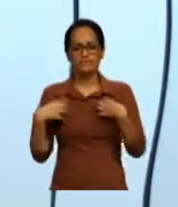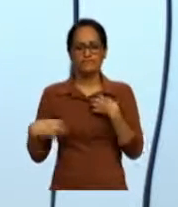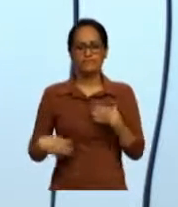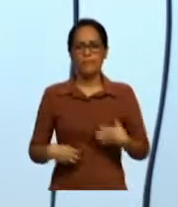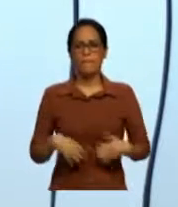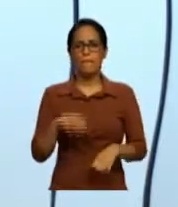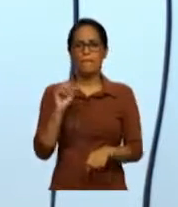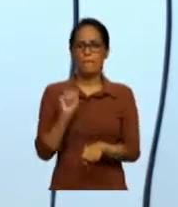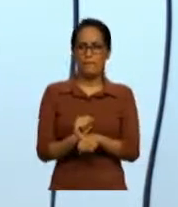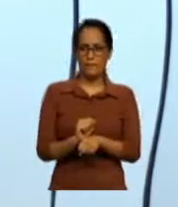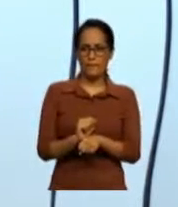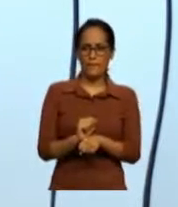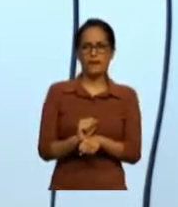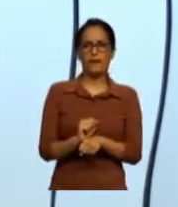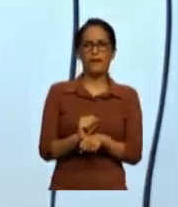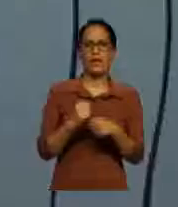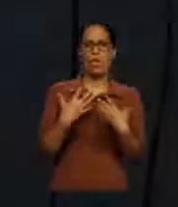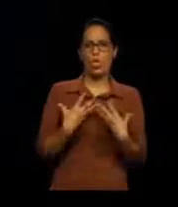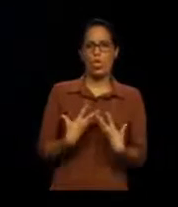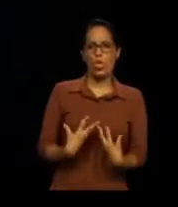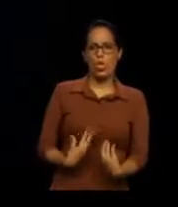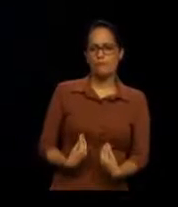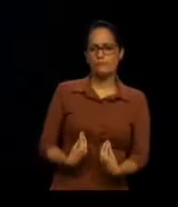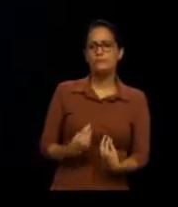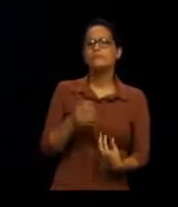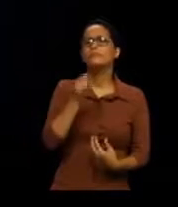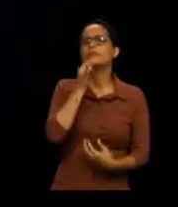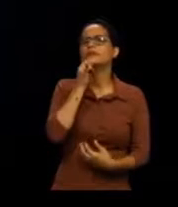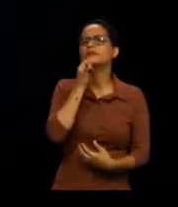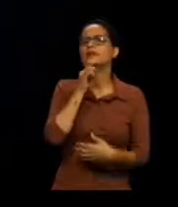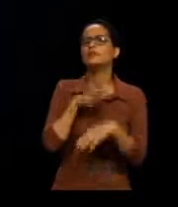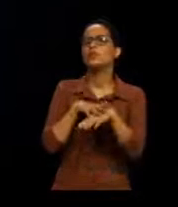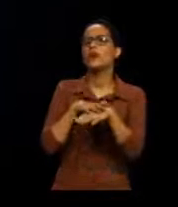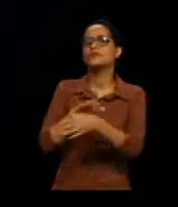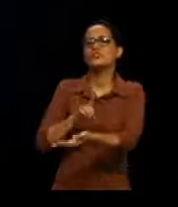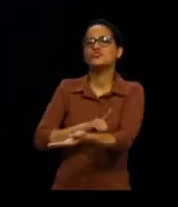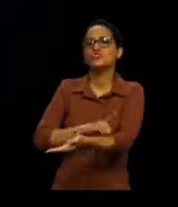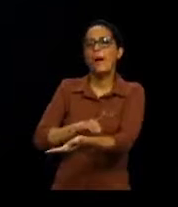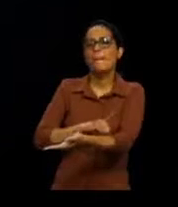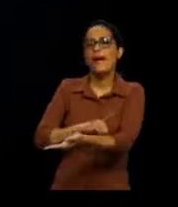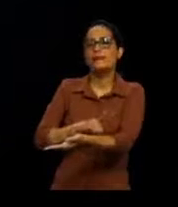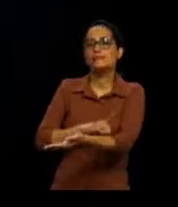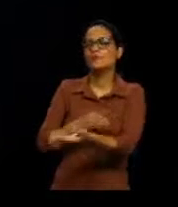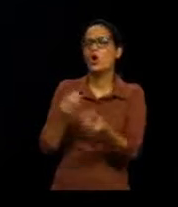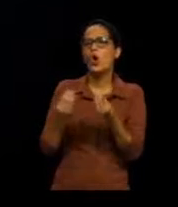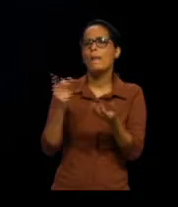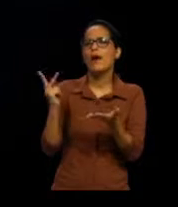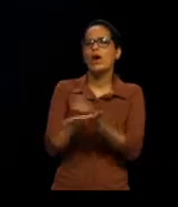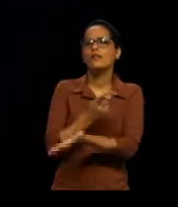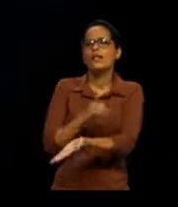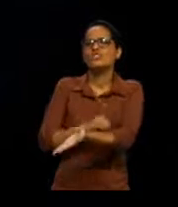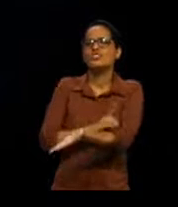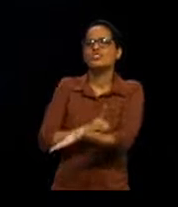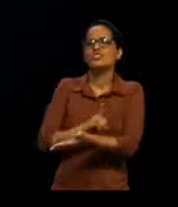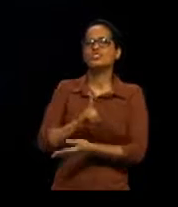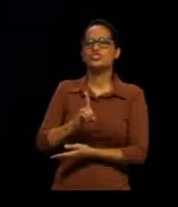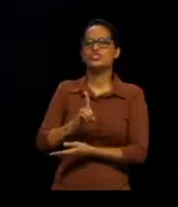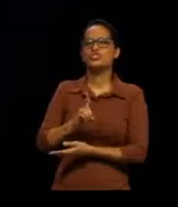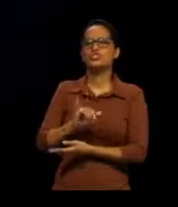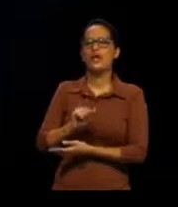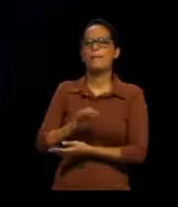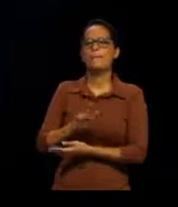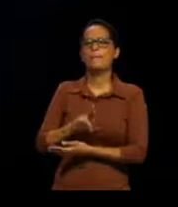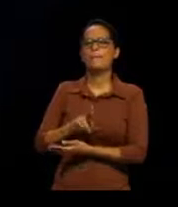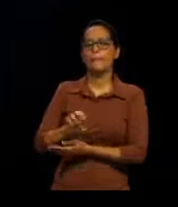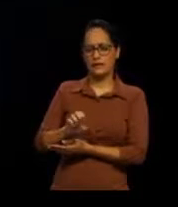Um exemplo clássico é a diabetes. Como que ocorre, então, essa diabetes? Né? Vamos pegar